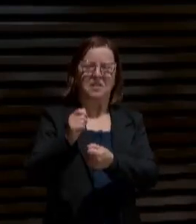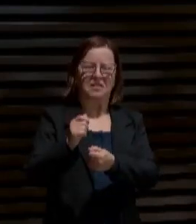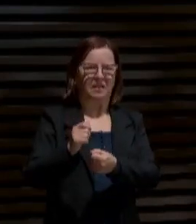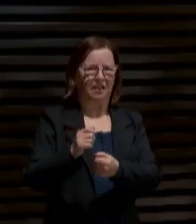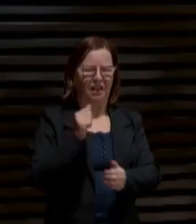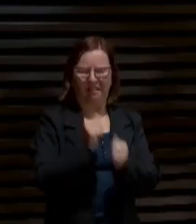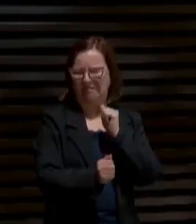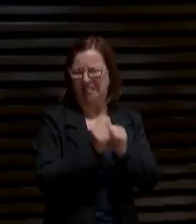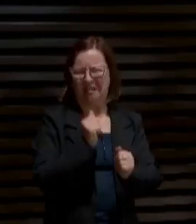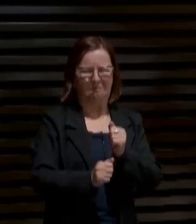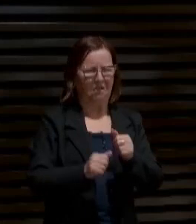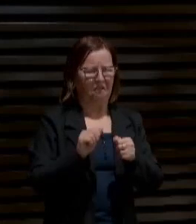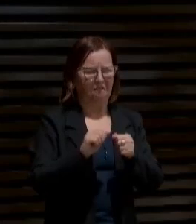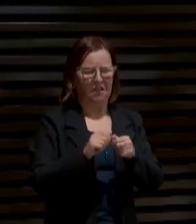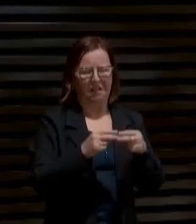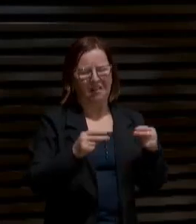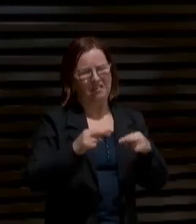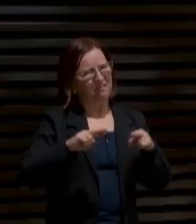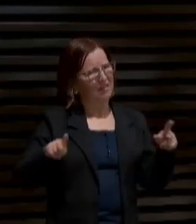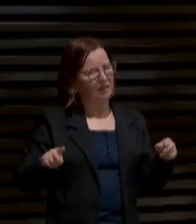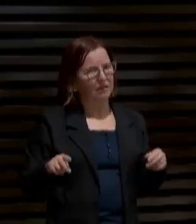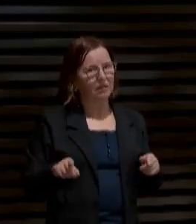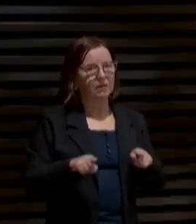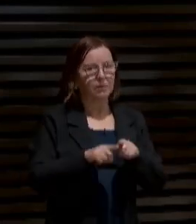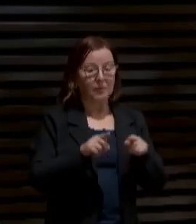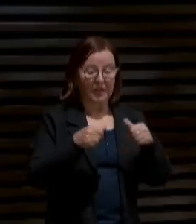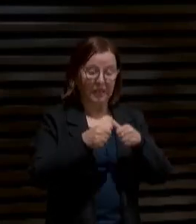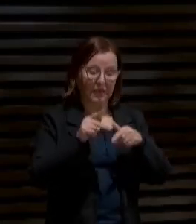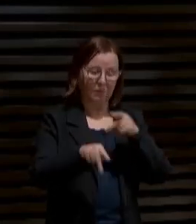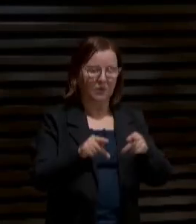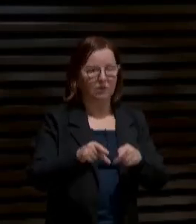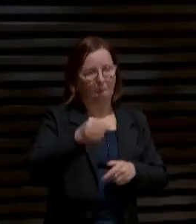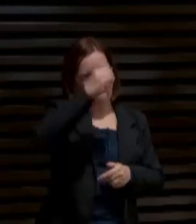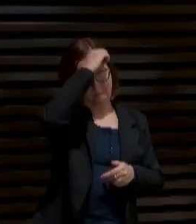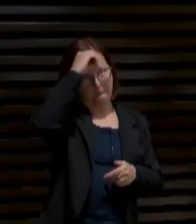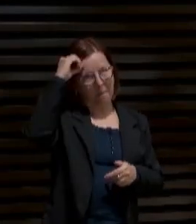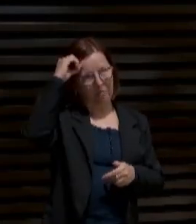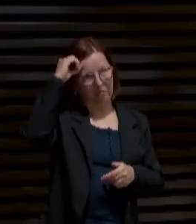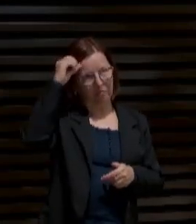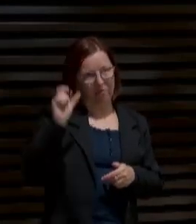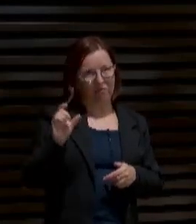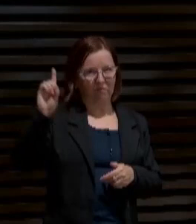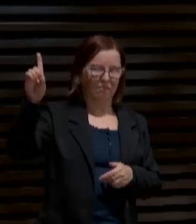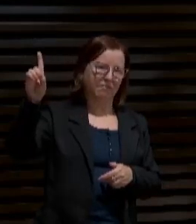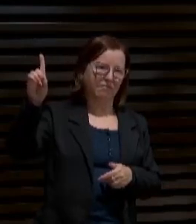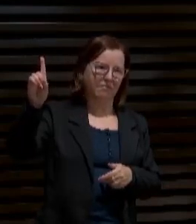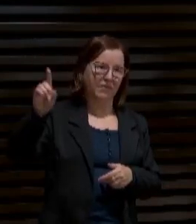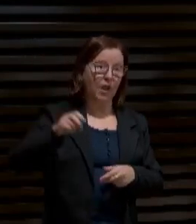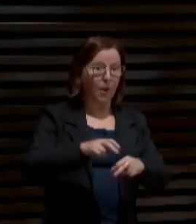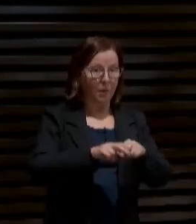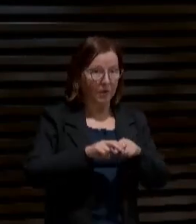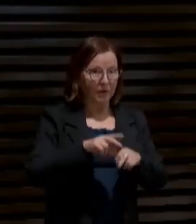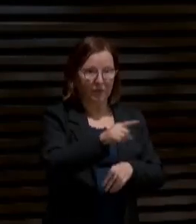coisas mas eles estão na ignorância meus irmãos é por isso que o nosso